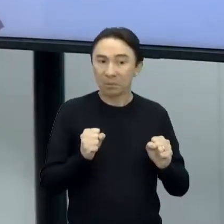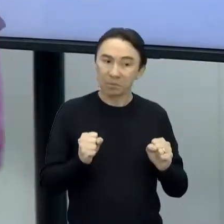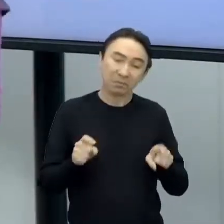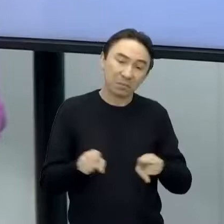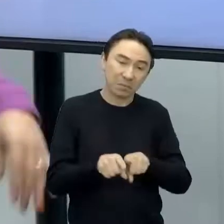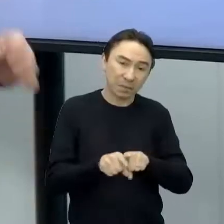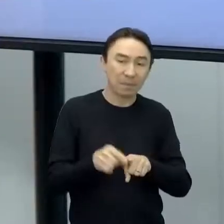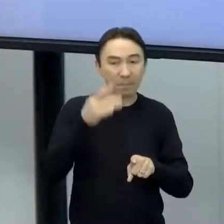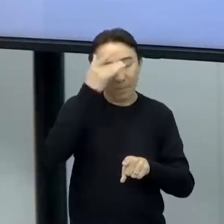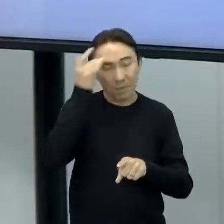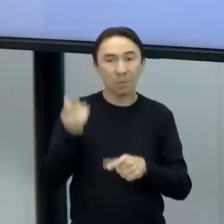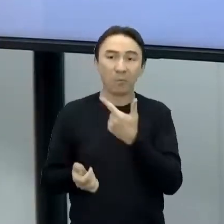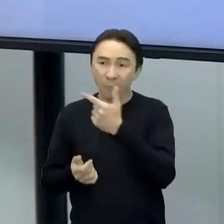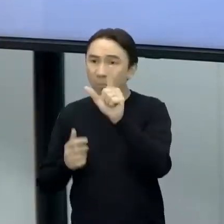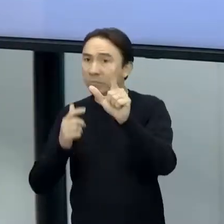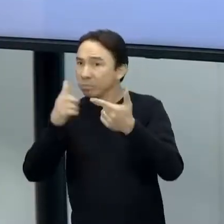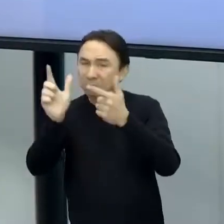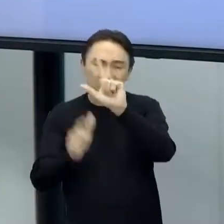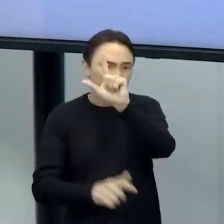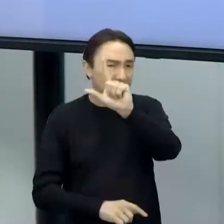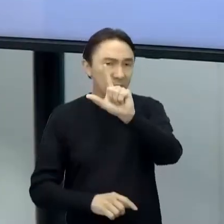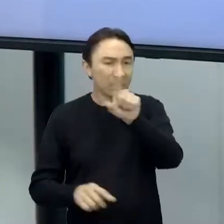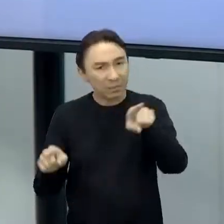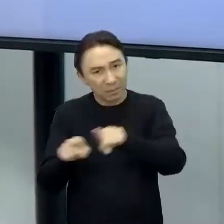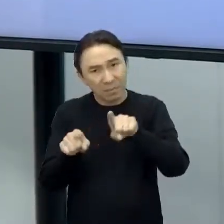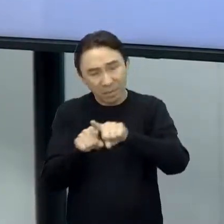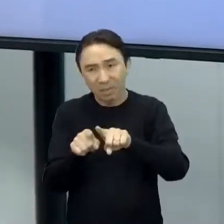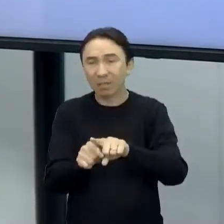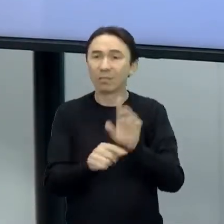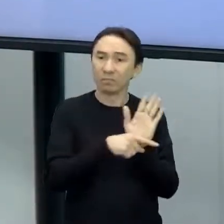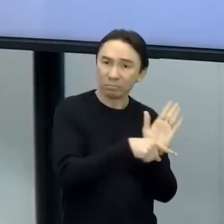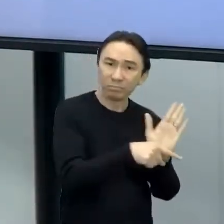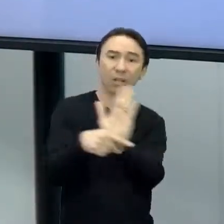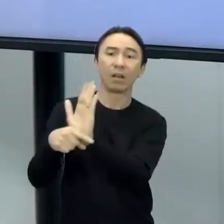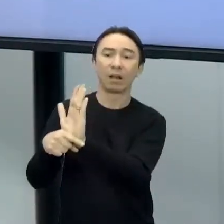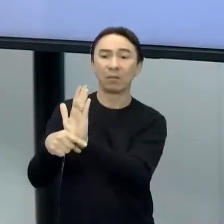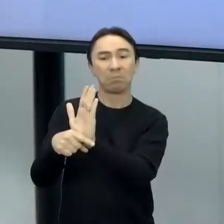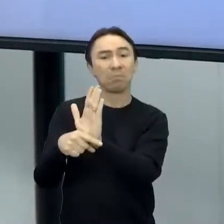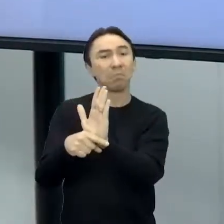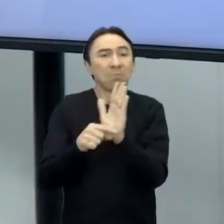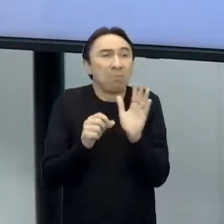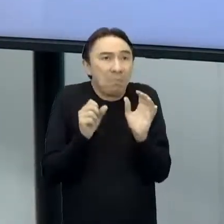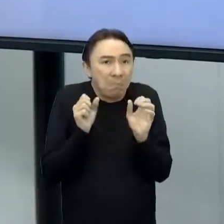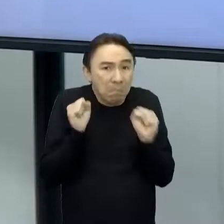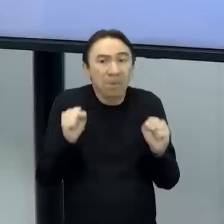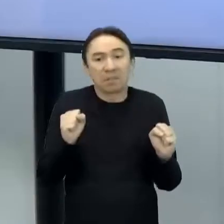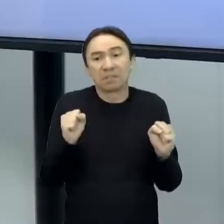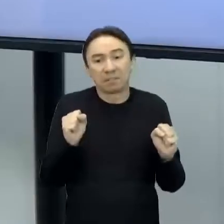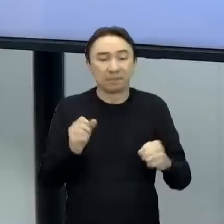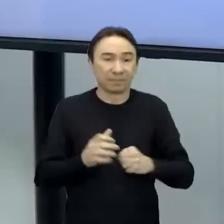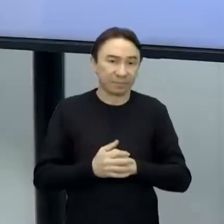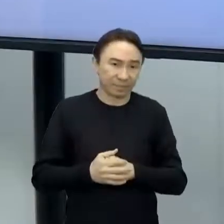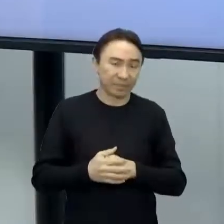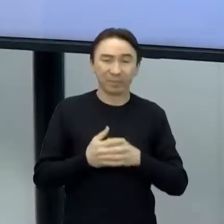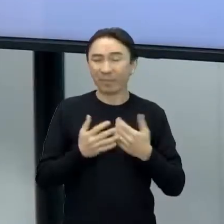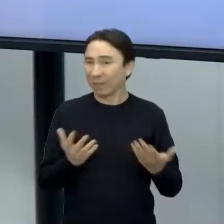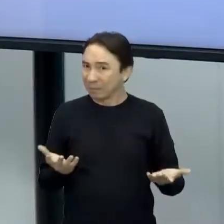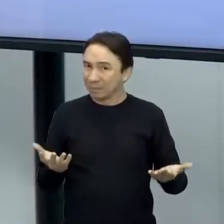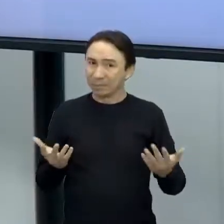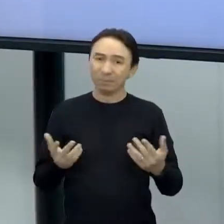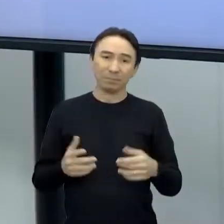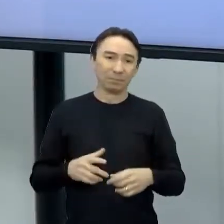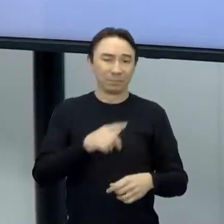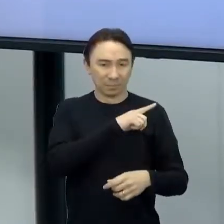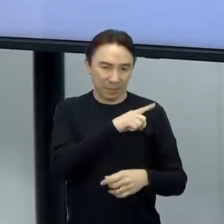pessoas. Pode abranger. Aliás, abranger outras pessoas e chegar ao máximo de coisas. Eu tenho